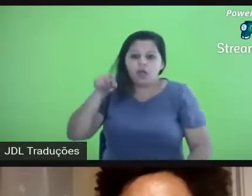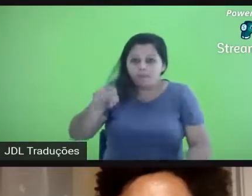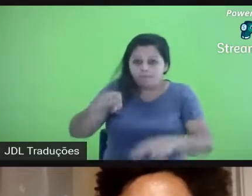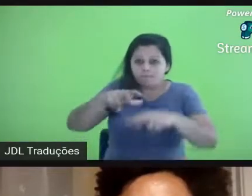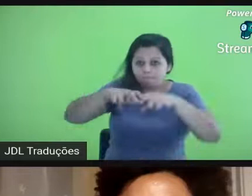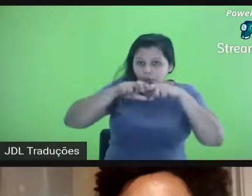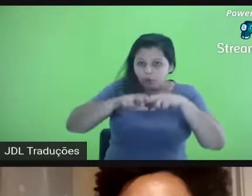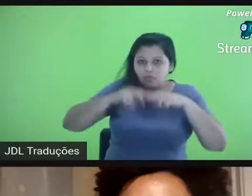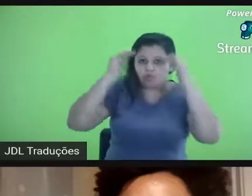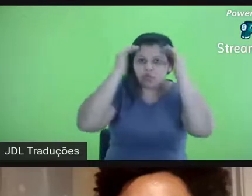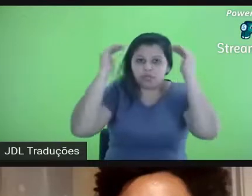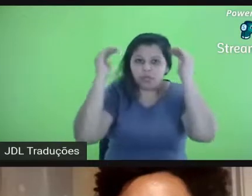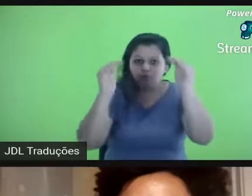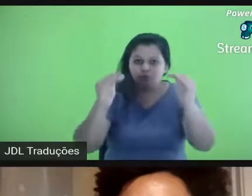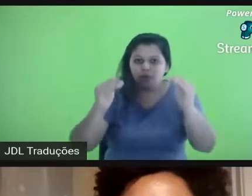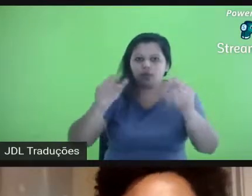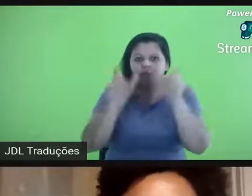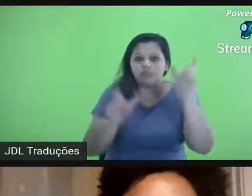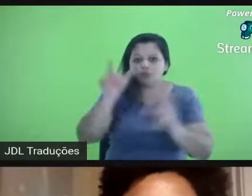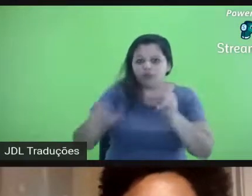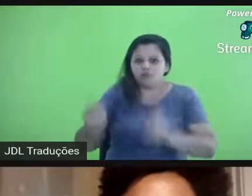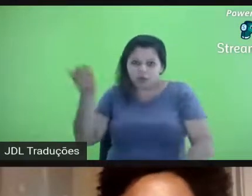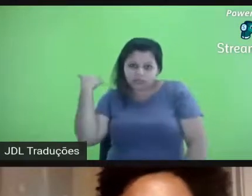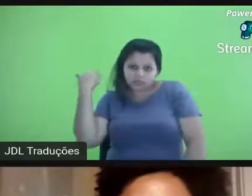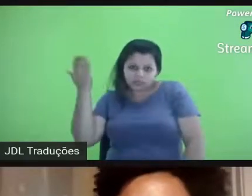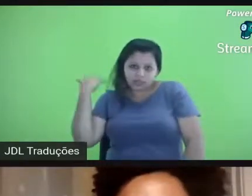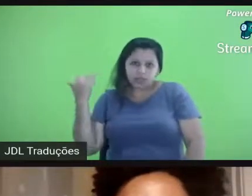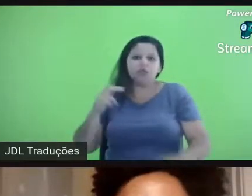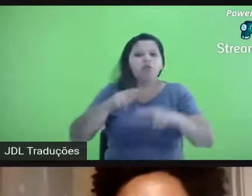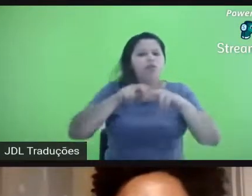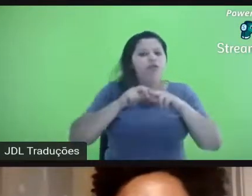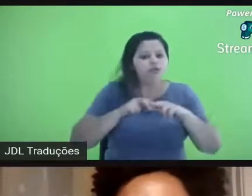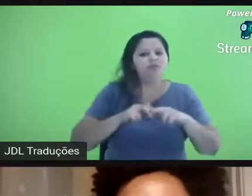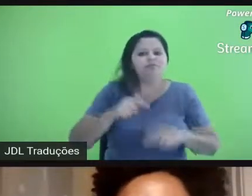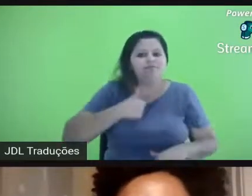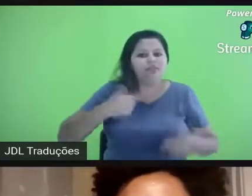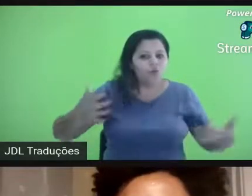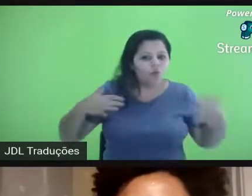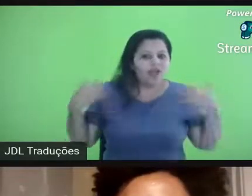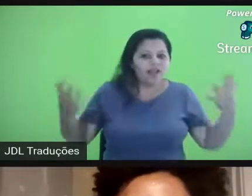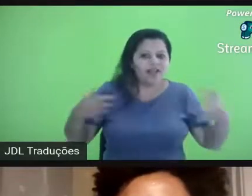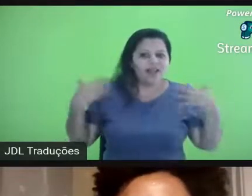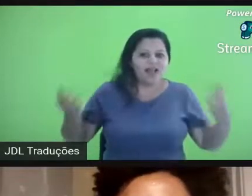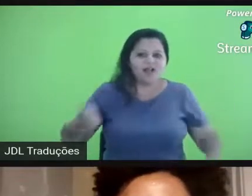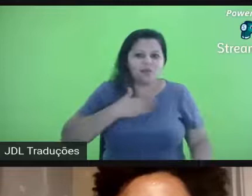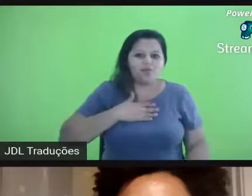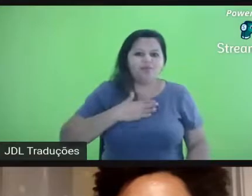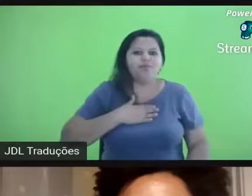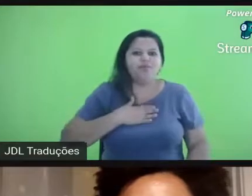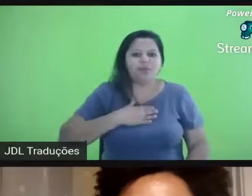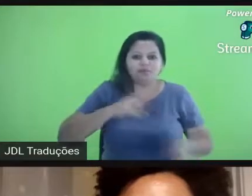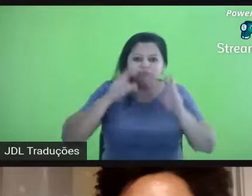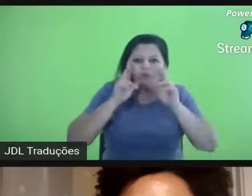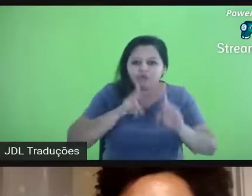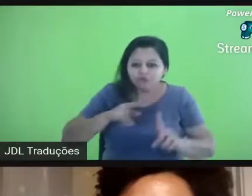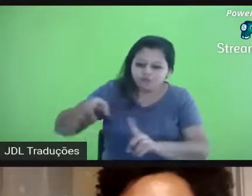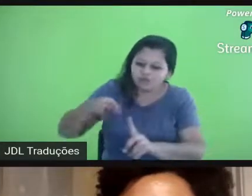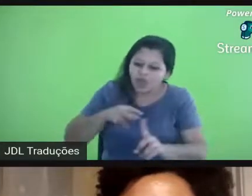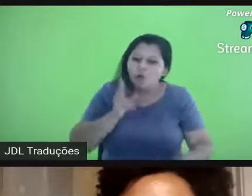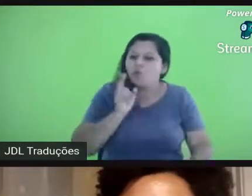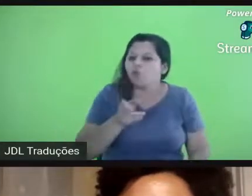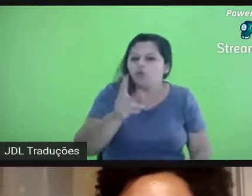por essas tantas pessoas, eu sinto mais a Lélia porque é a minha leitura constante, mas são muitos